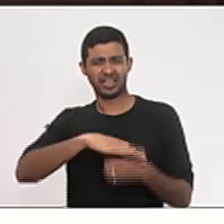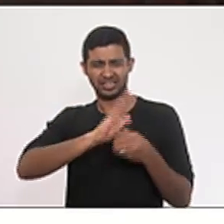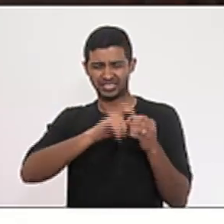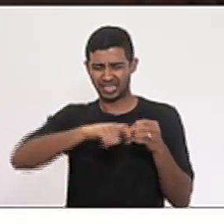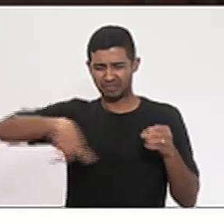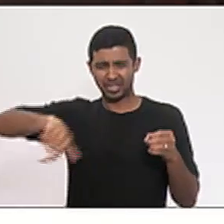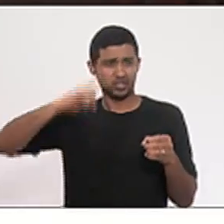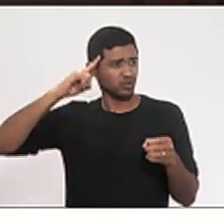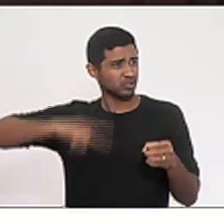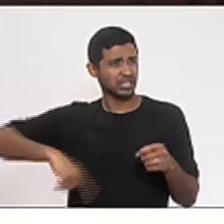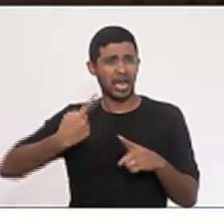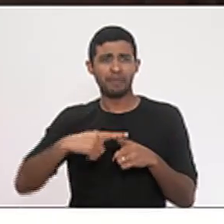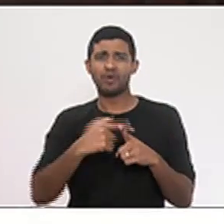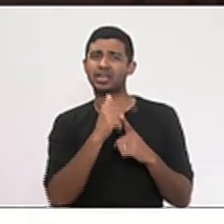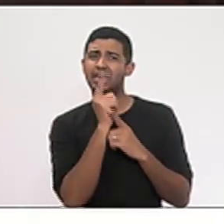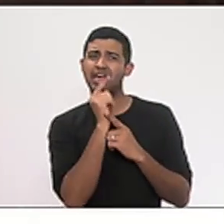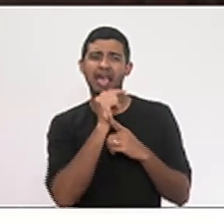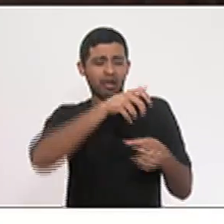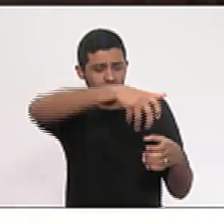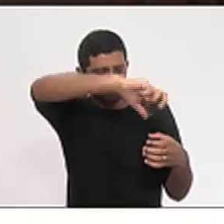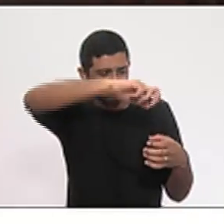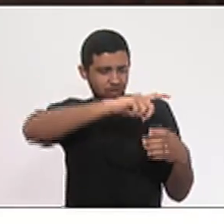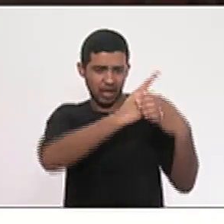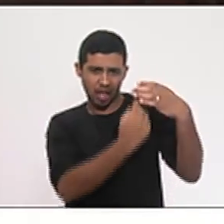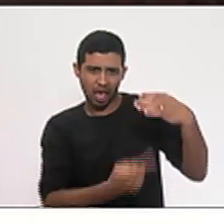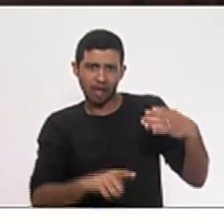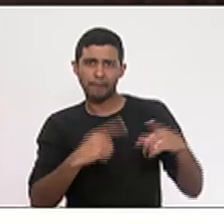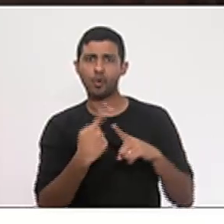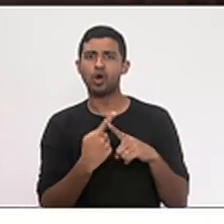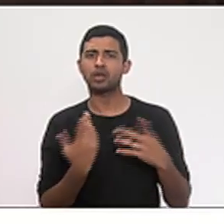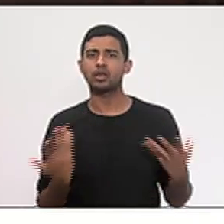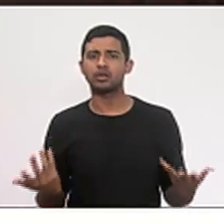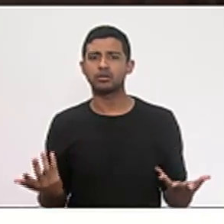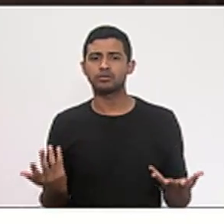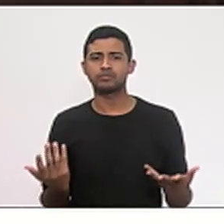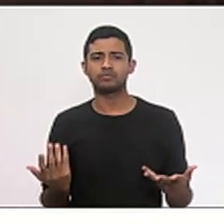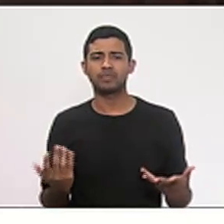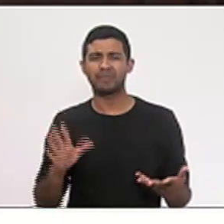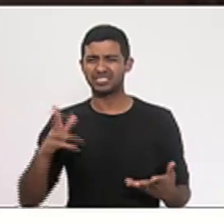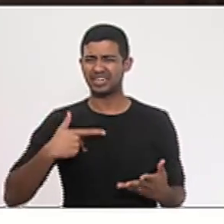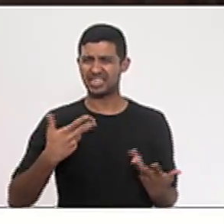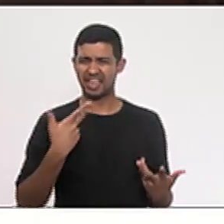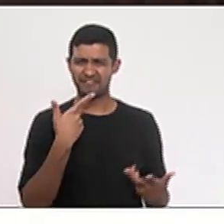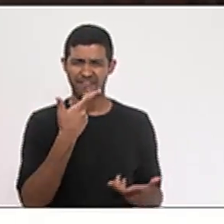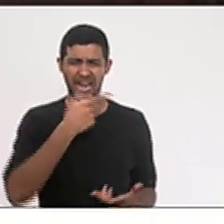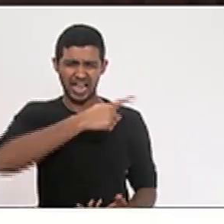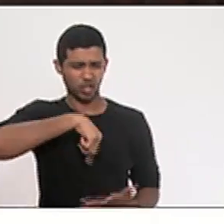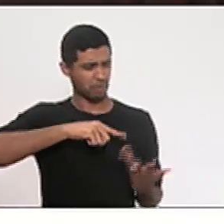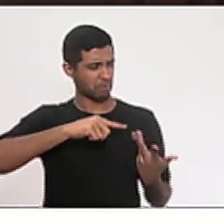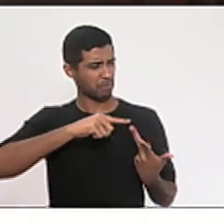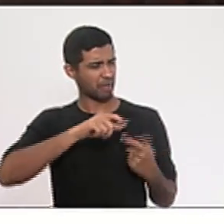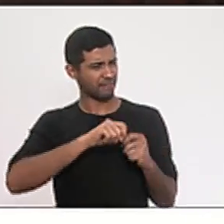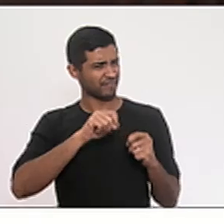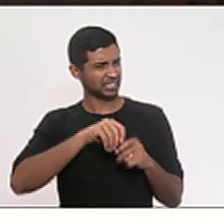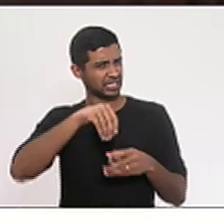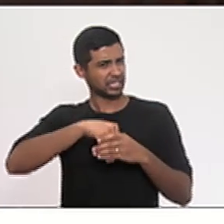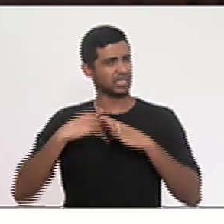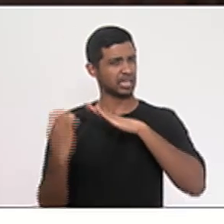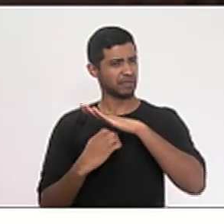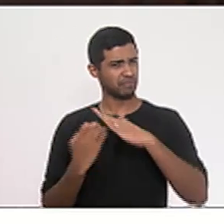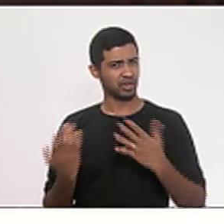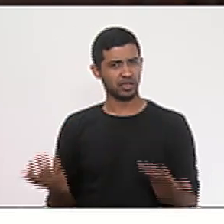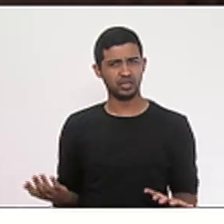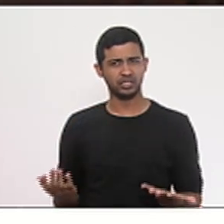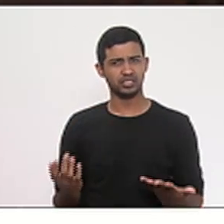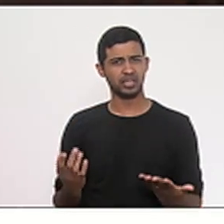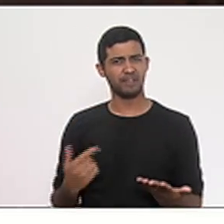por que a água sai da torneira da casa dele. E ele quer dizer o que nós devemos fazer na nossa empresa. Ele está